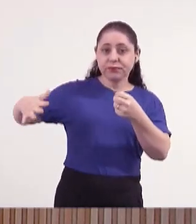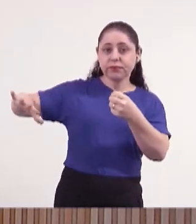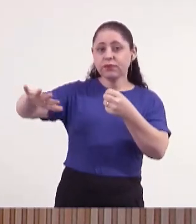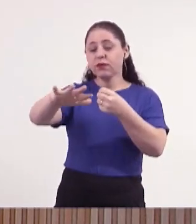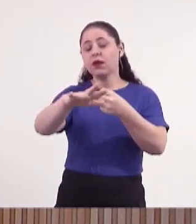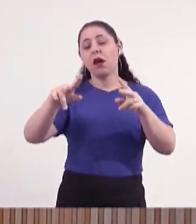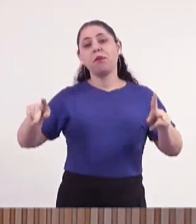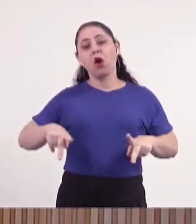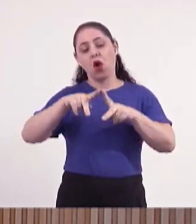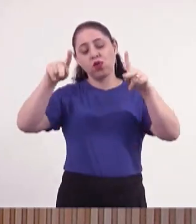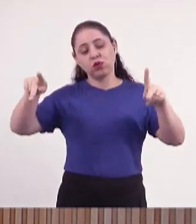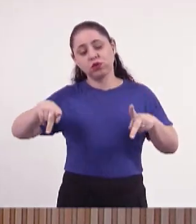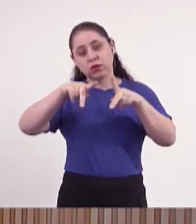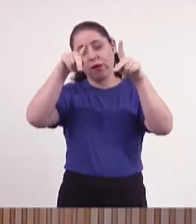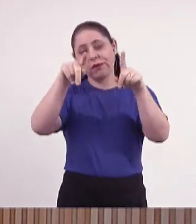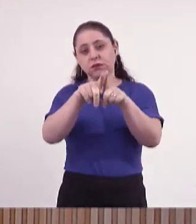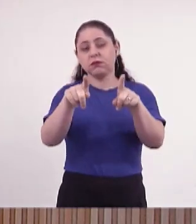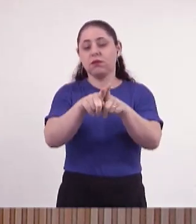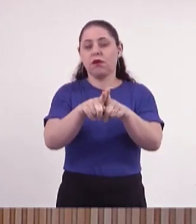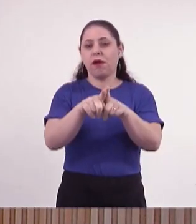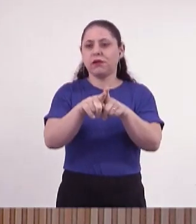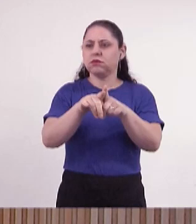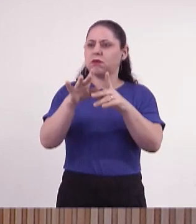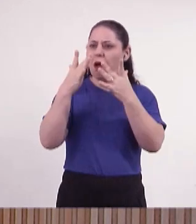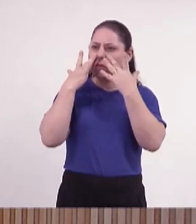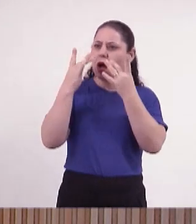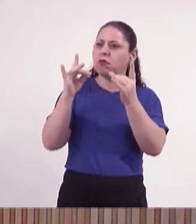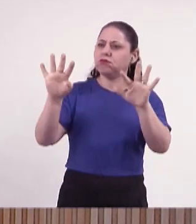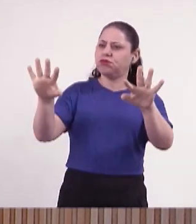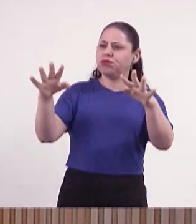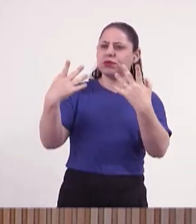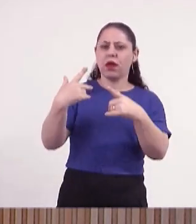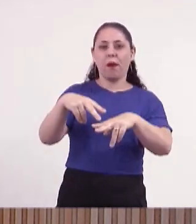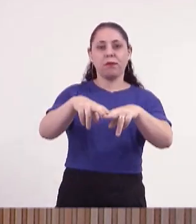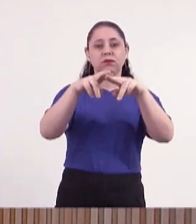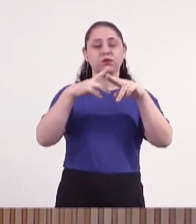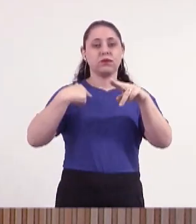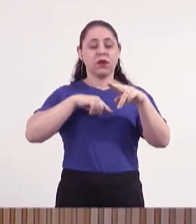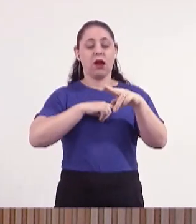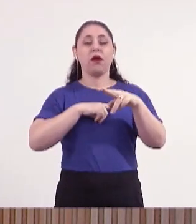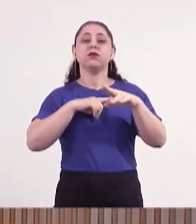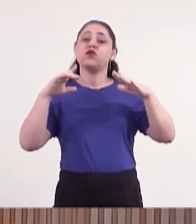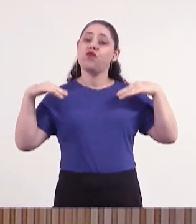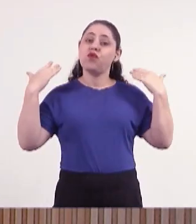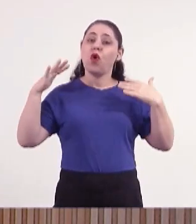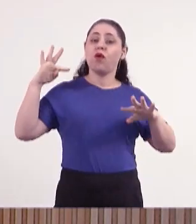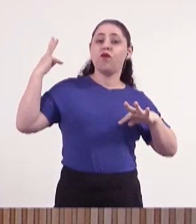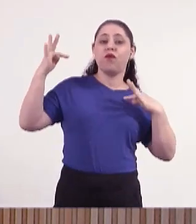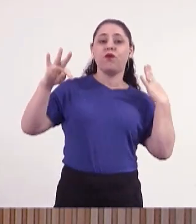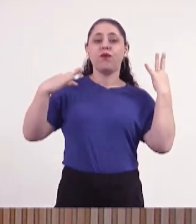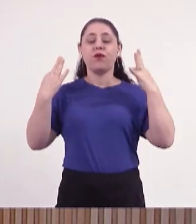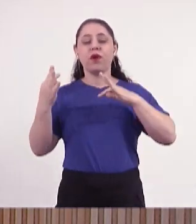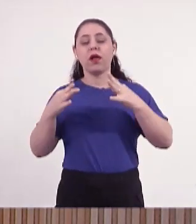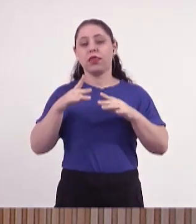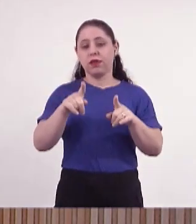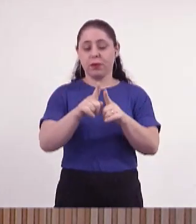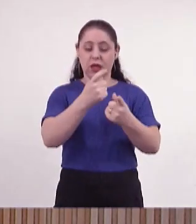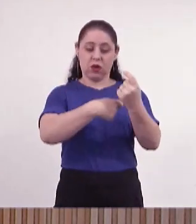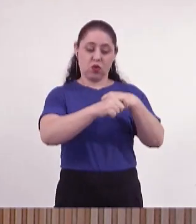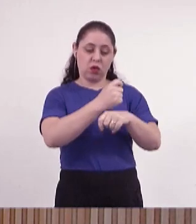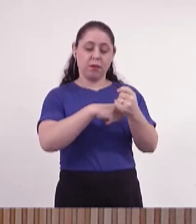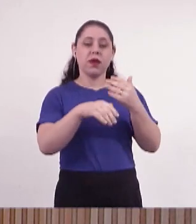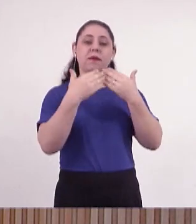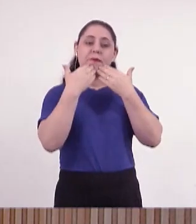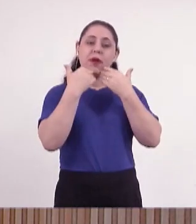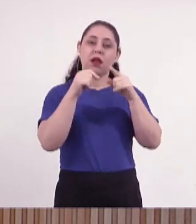da cidade. Ganhou notoriedade na região e justamente por incentivar o turismo, a deputada Mara Caseiro